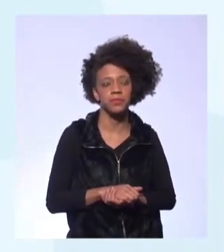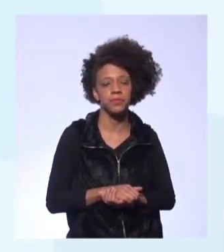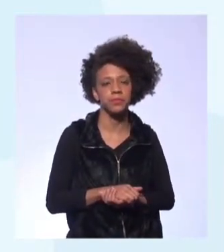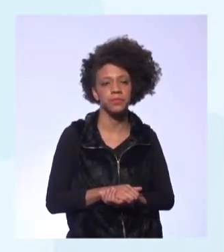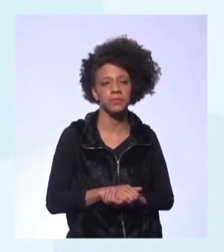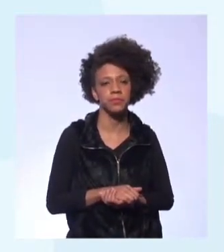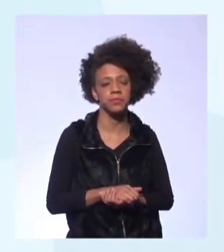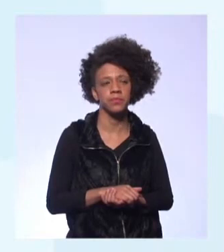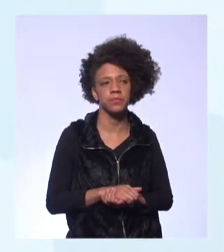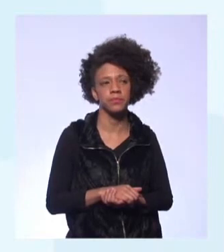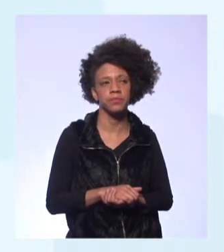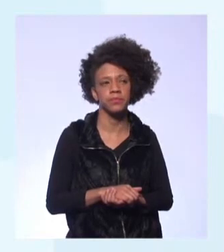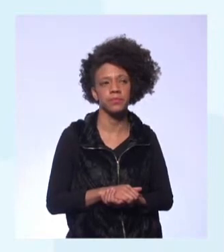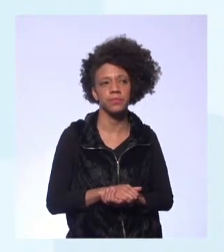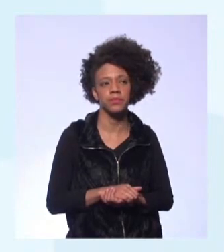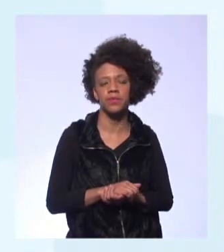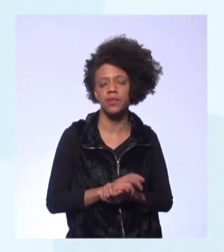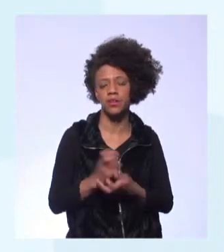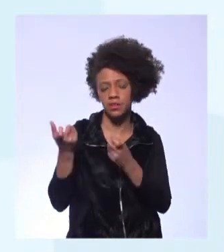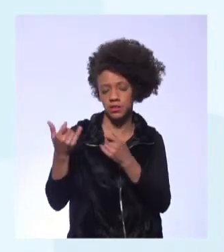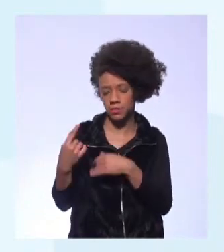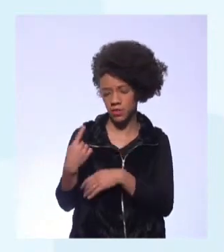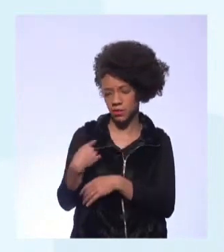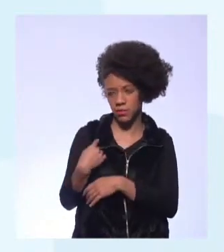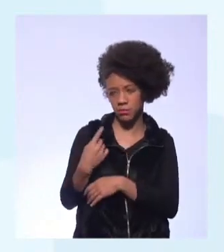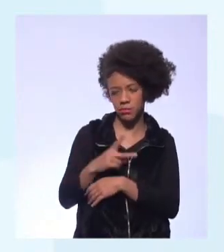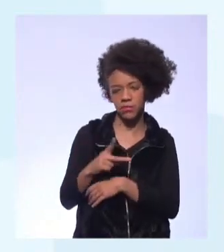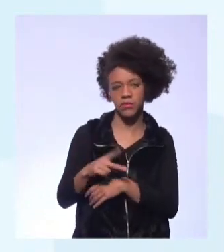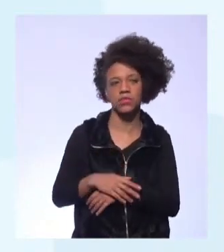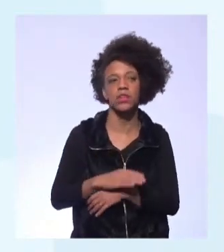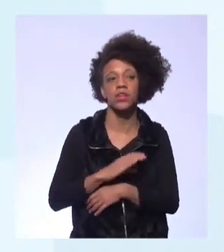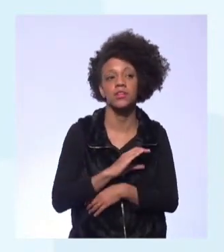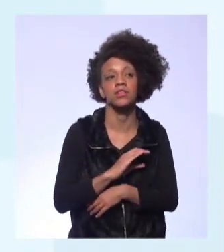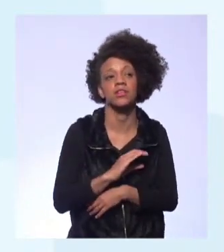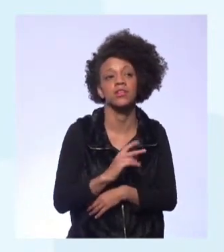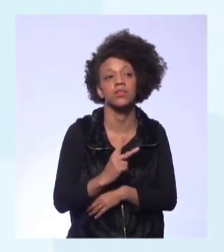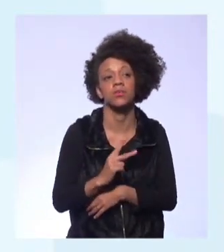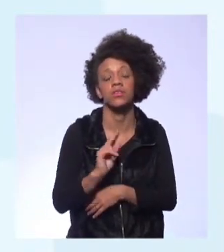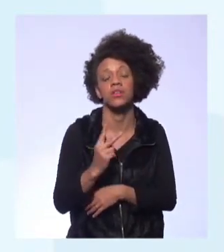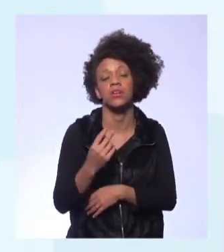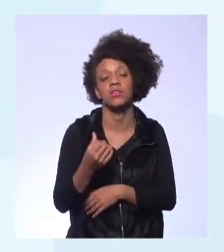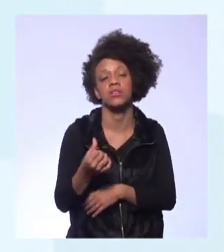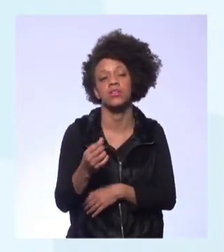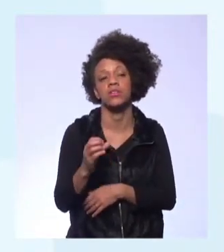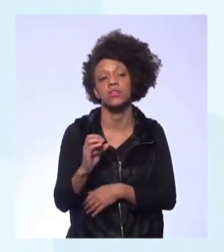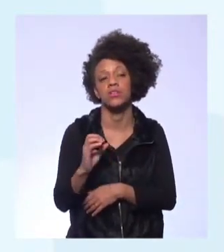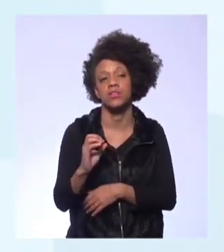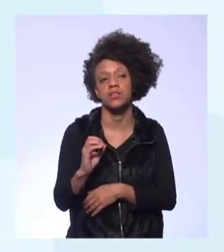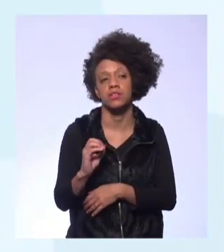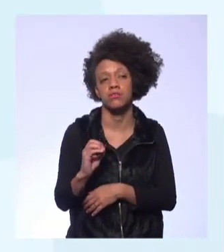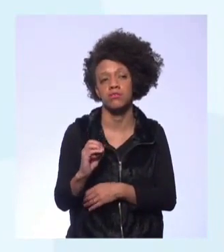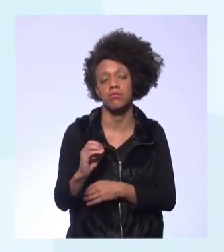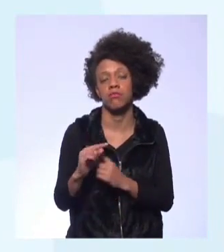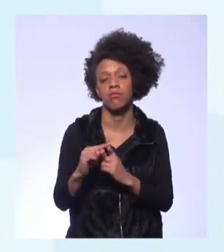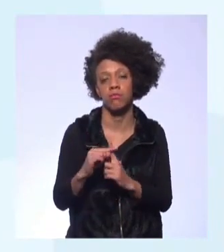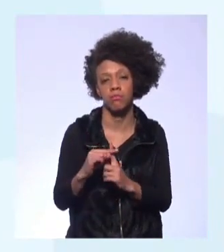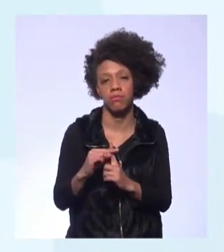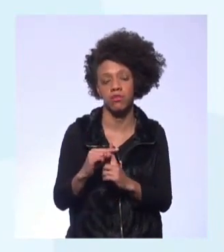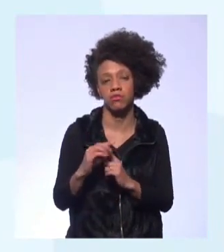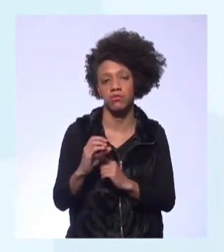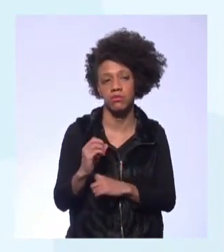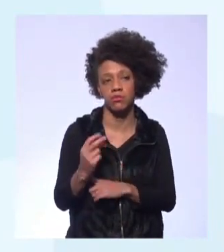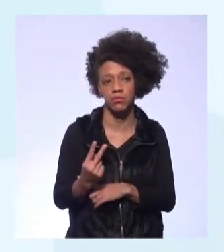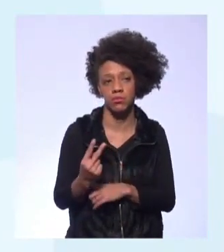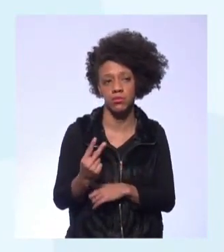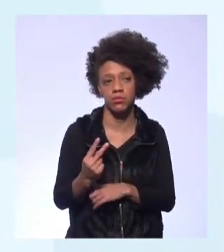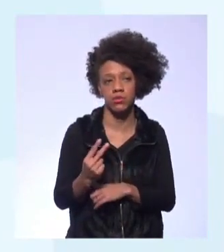Você diz para mim, Dani, a primeira equação ali? É C2. C2, H6, O,